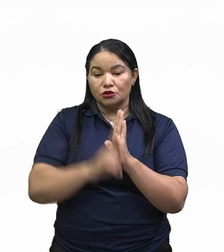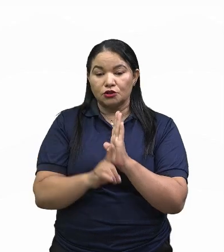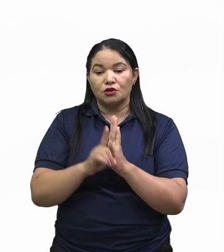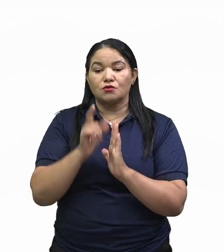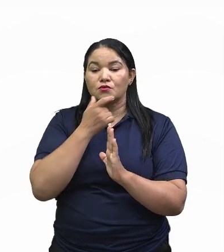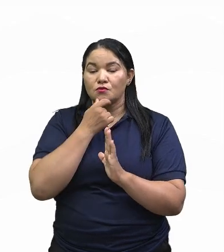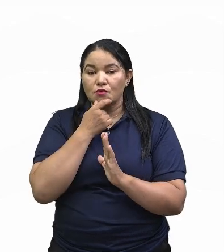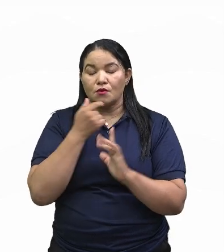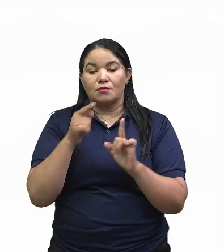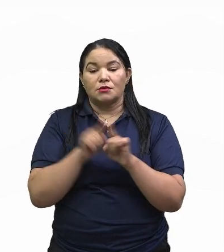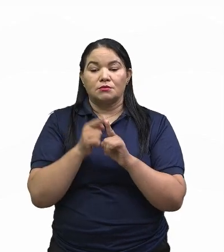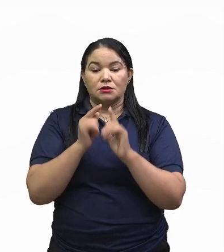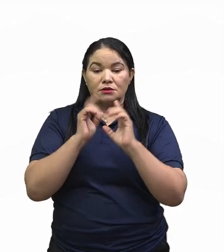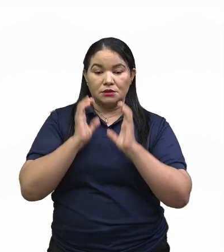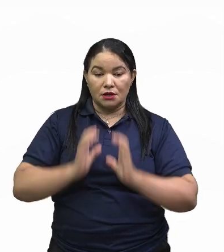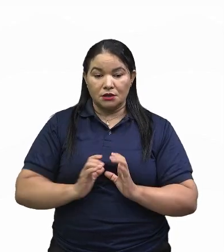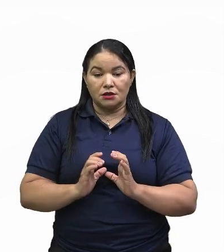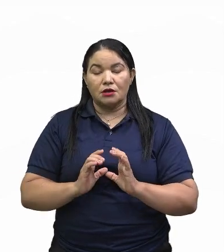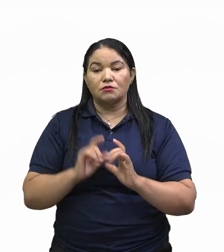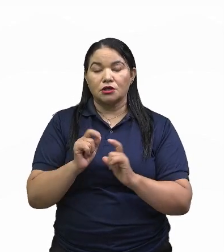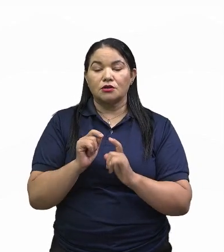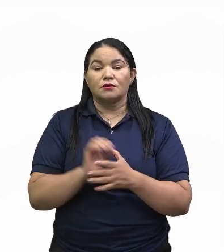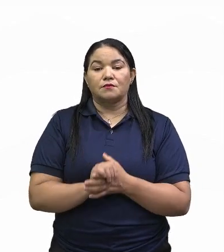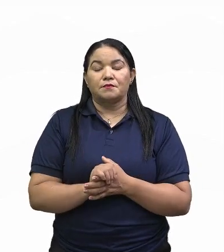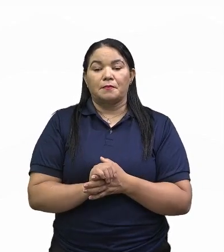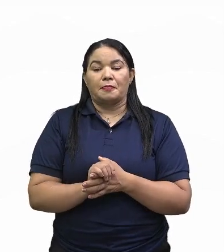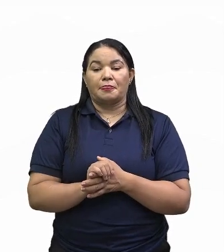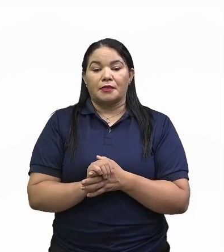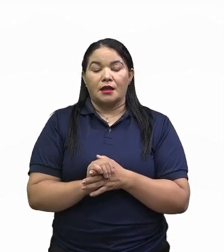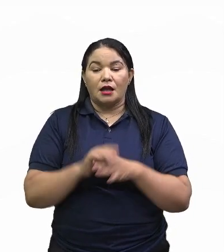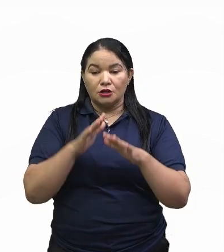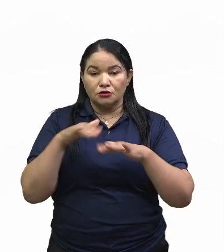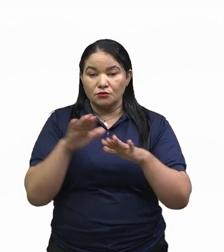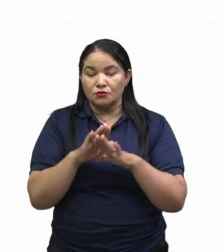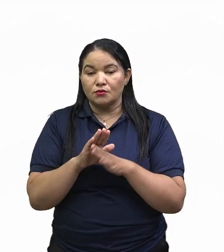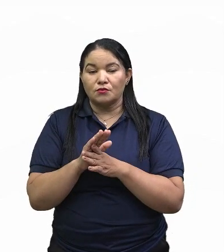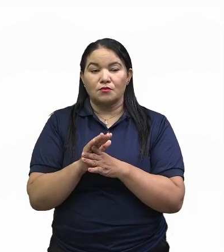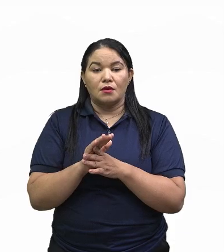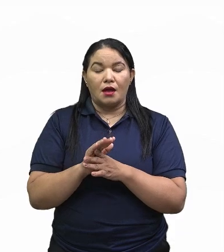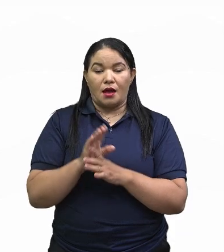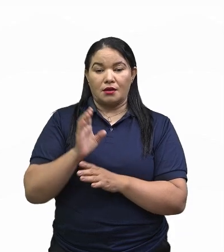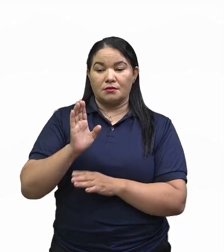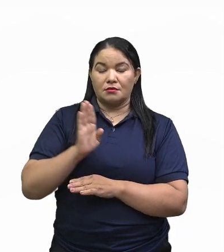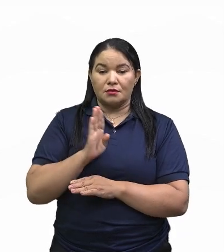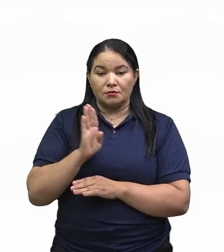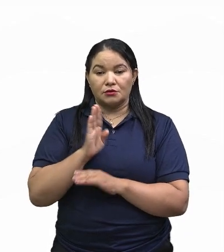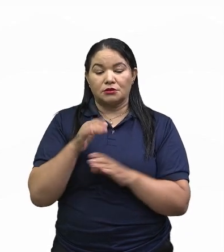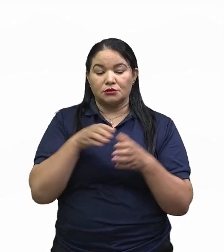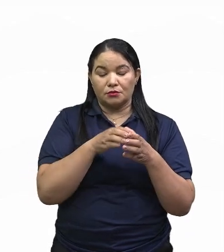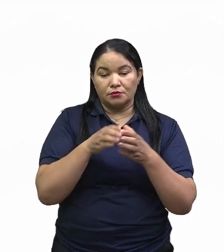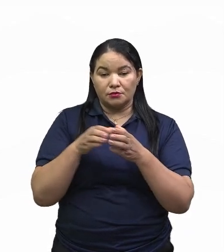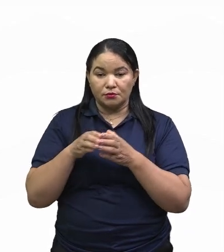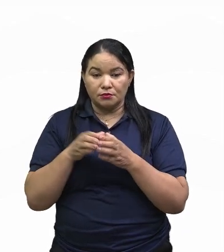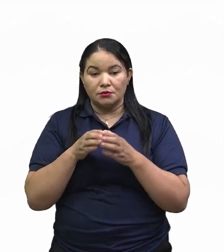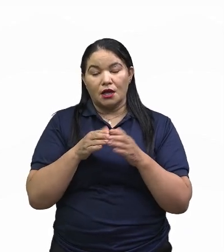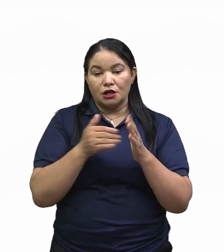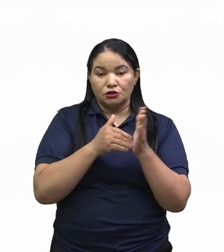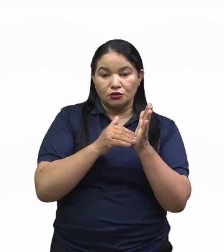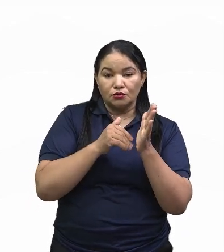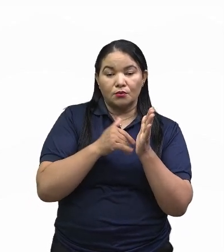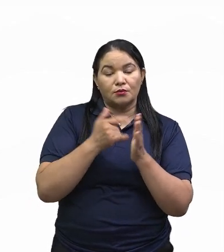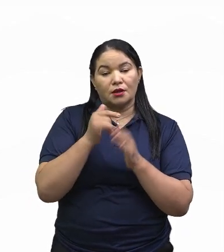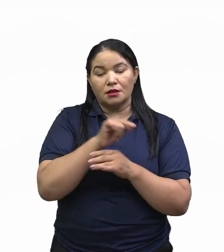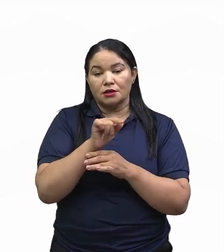Homem e do Cidadão, que retirou ali todos os privilégios da nobreza e do clero e declara que todos